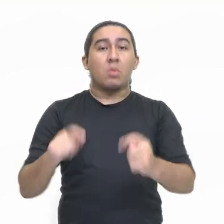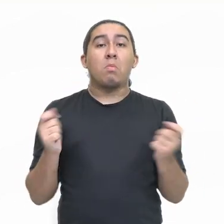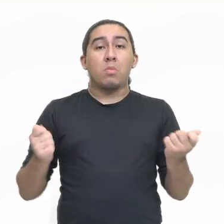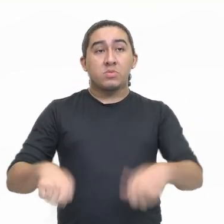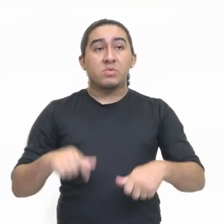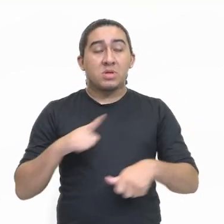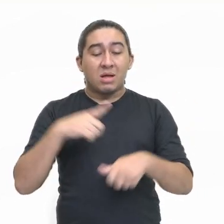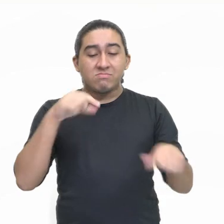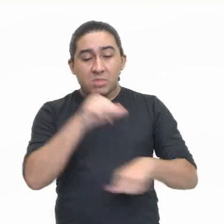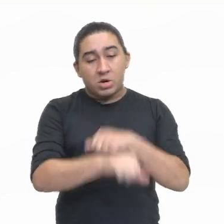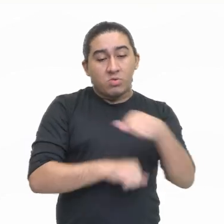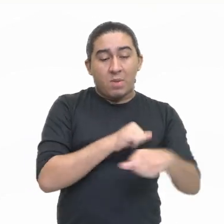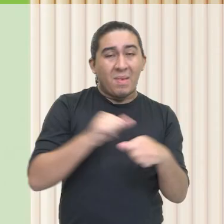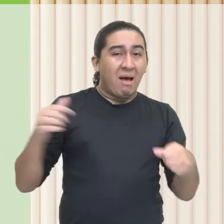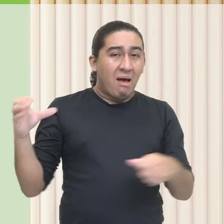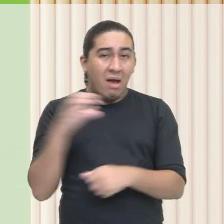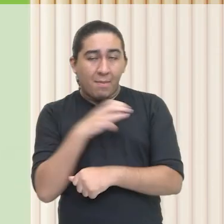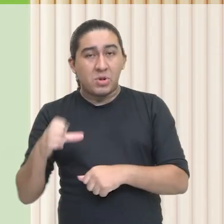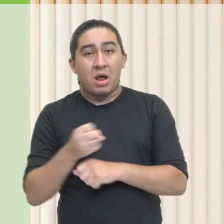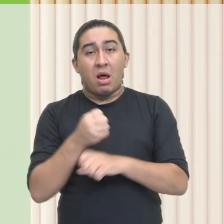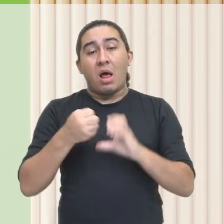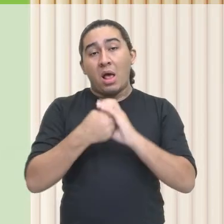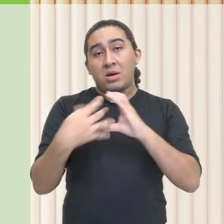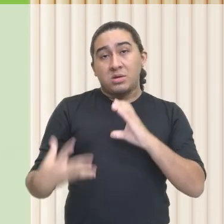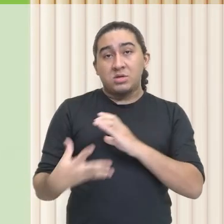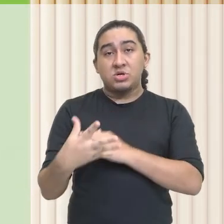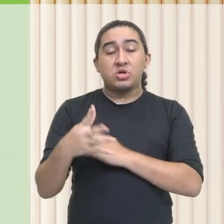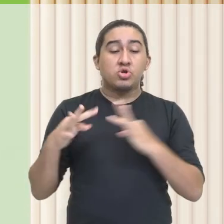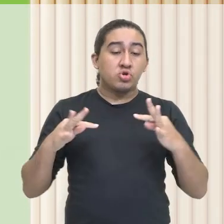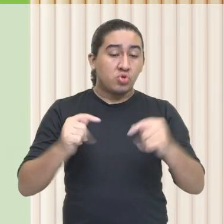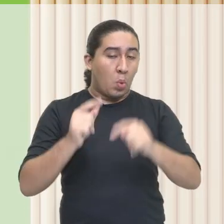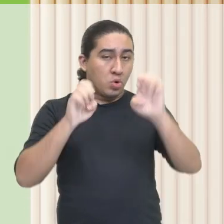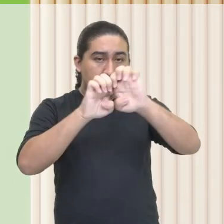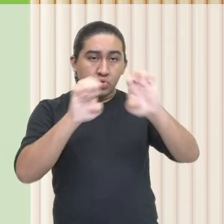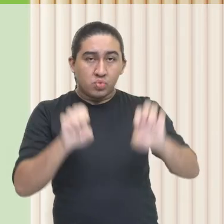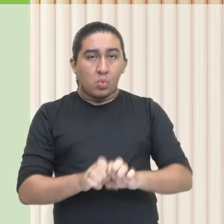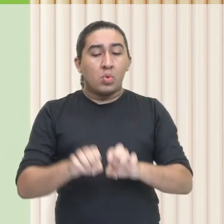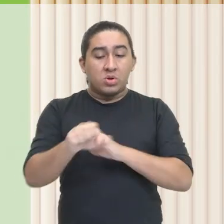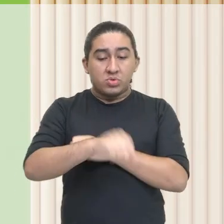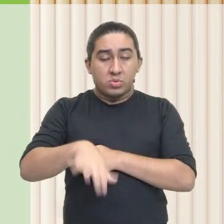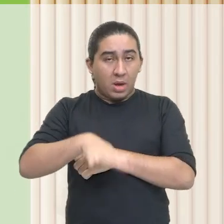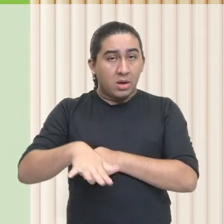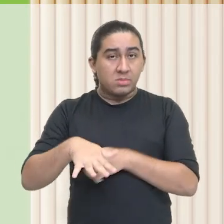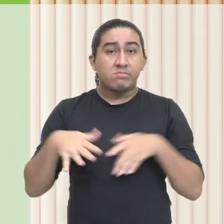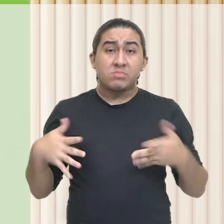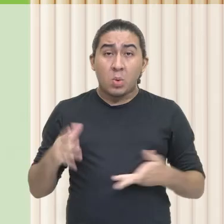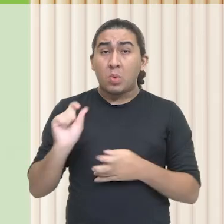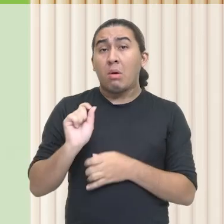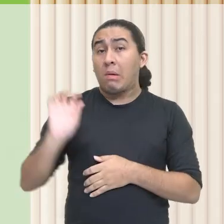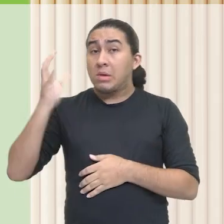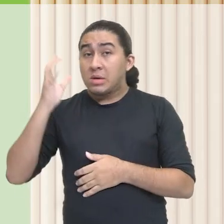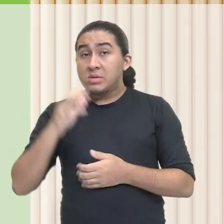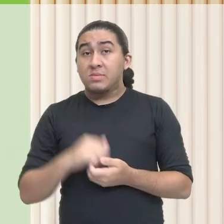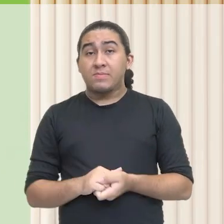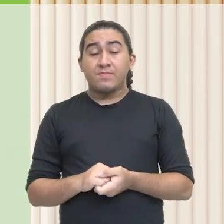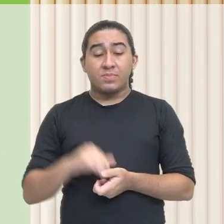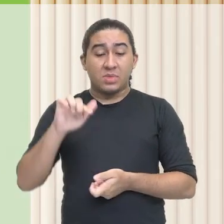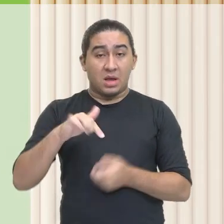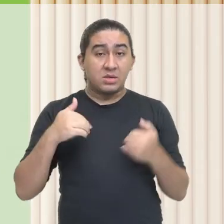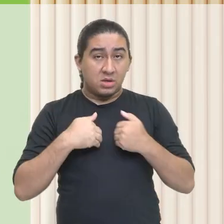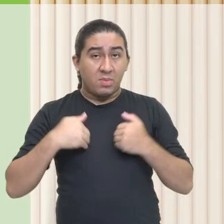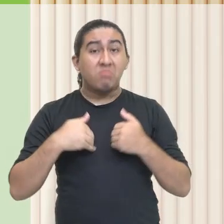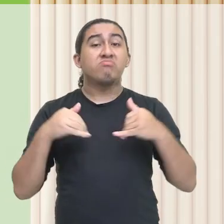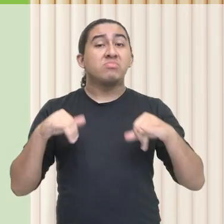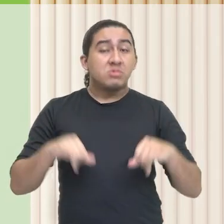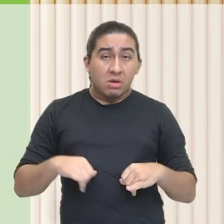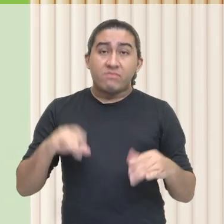drasticamente as condições né Eh dos componentes abióticos de um determinado lugar estes indivíduos vão